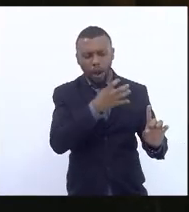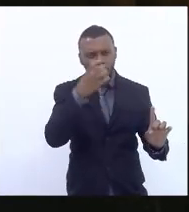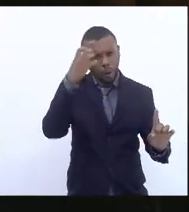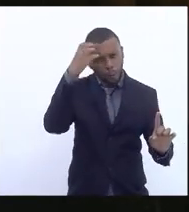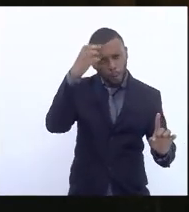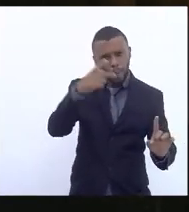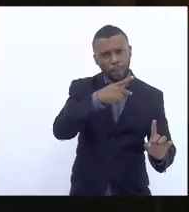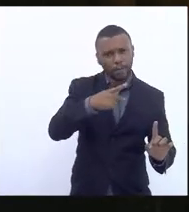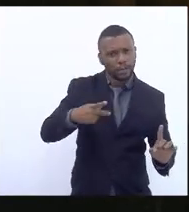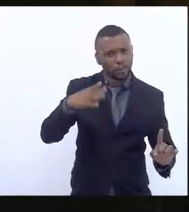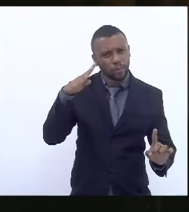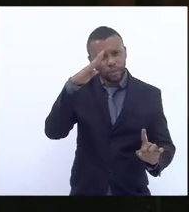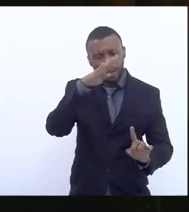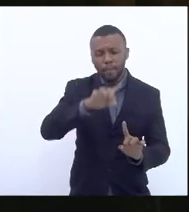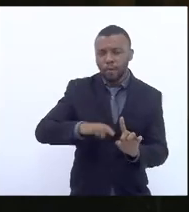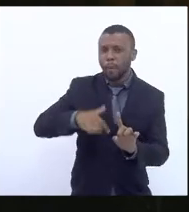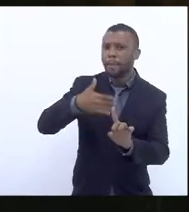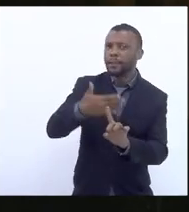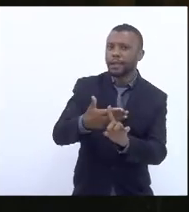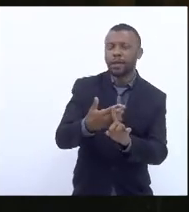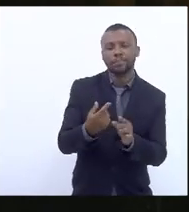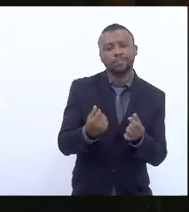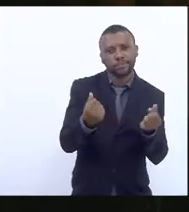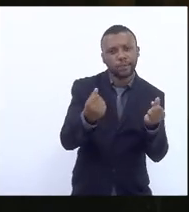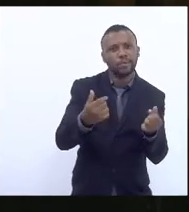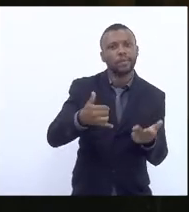Bolsonaro pelo aumento de combustível.